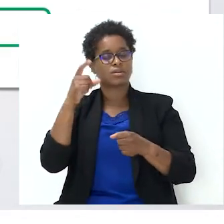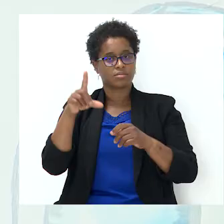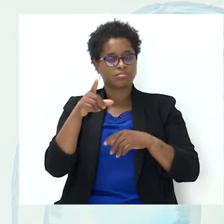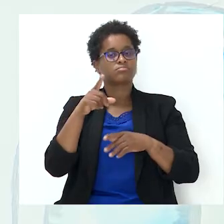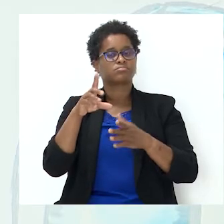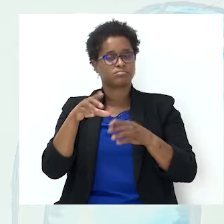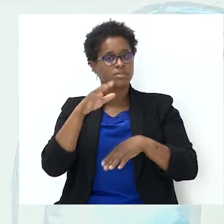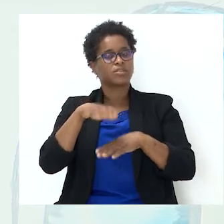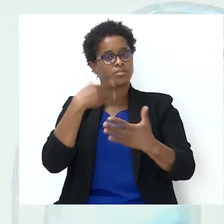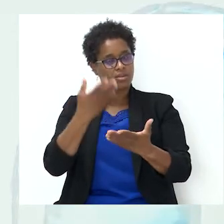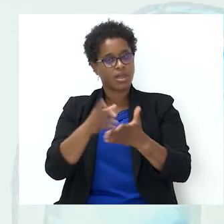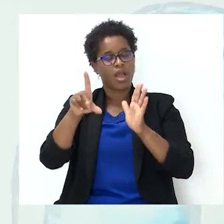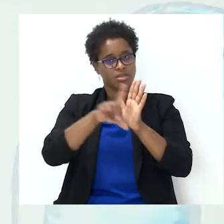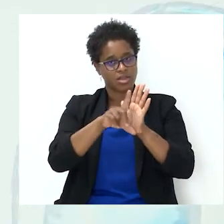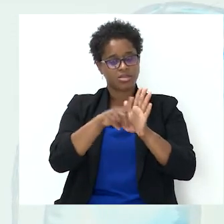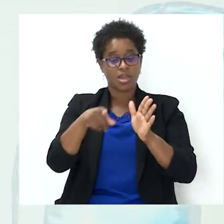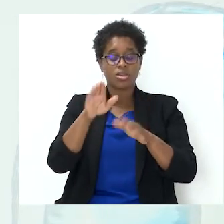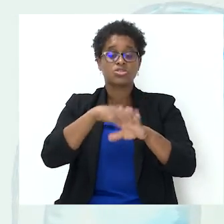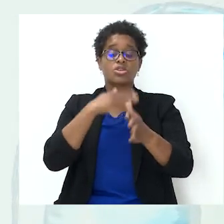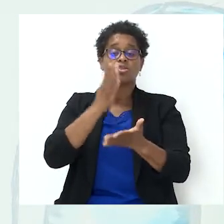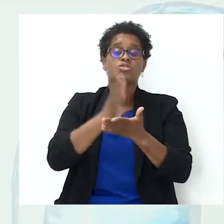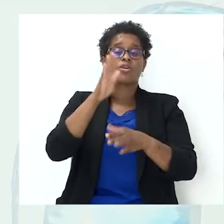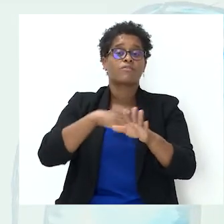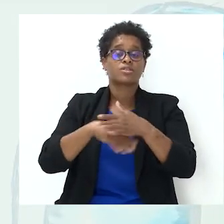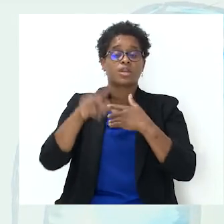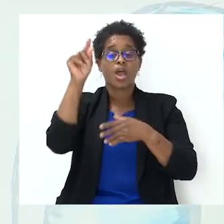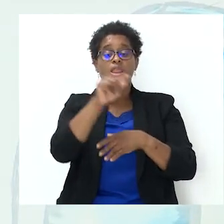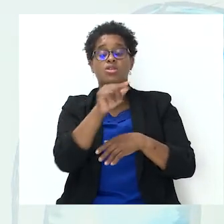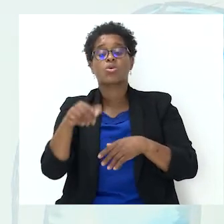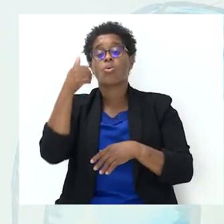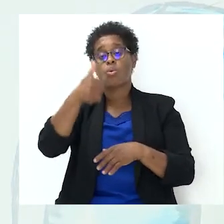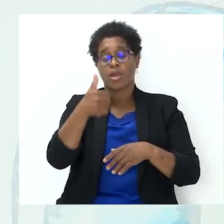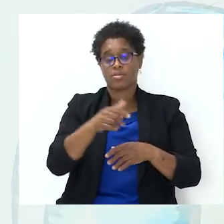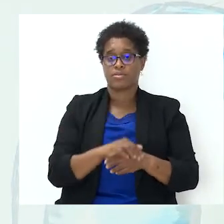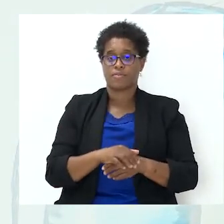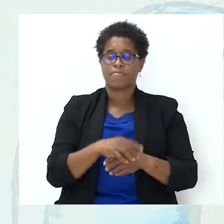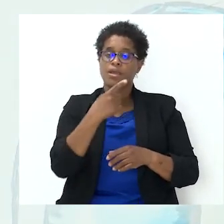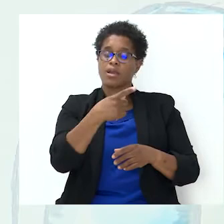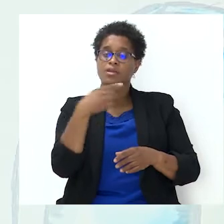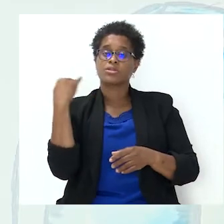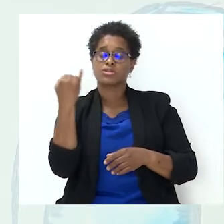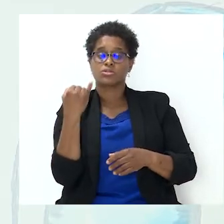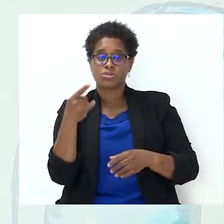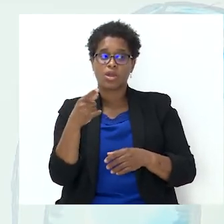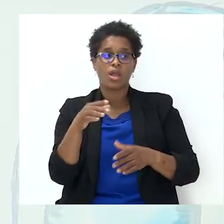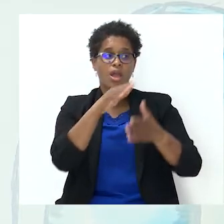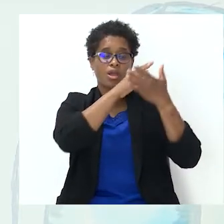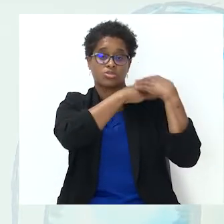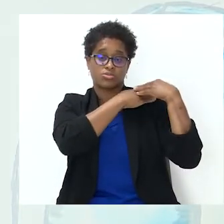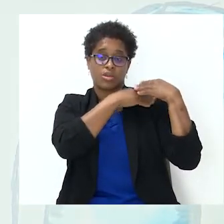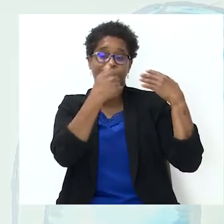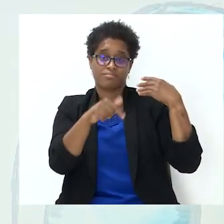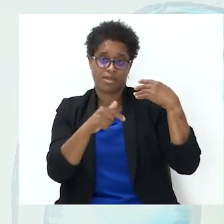leis. Aqui é só fazer a ligação corretamente. Cada órgão, a função